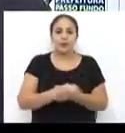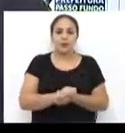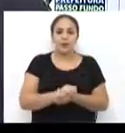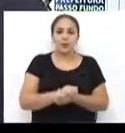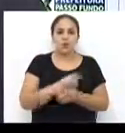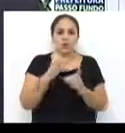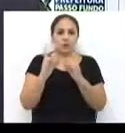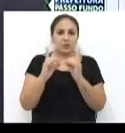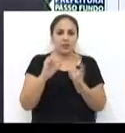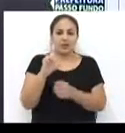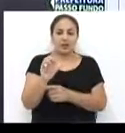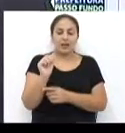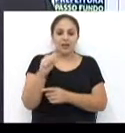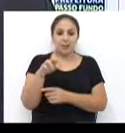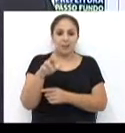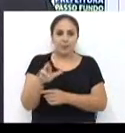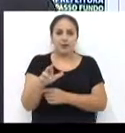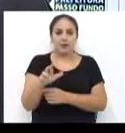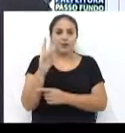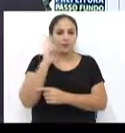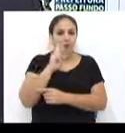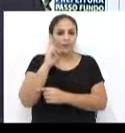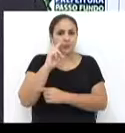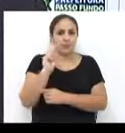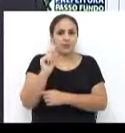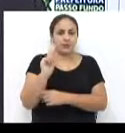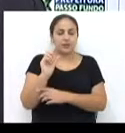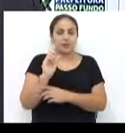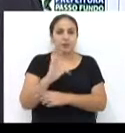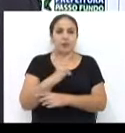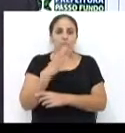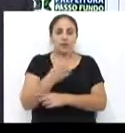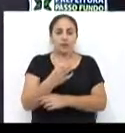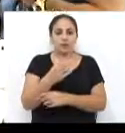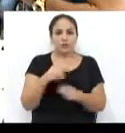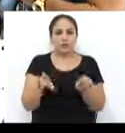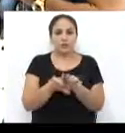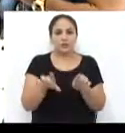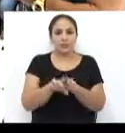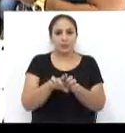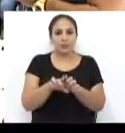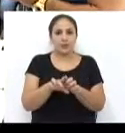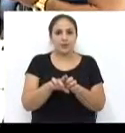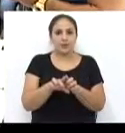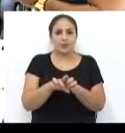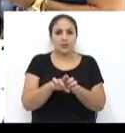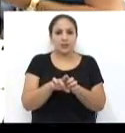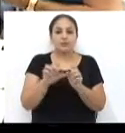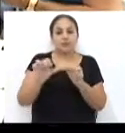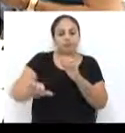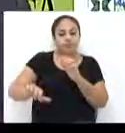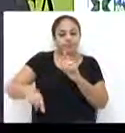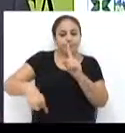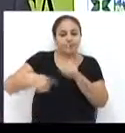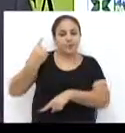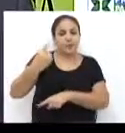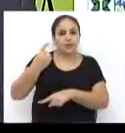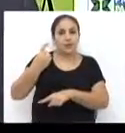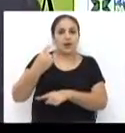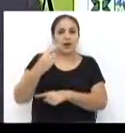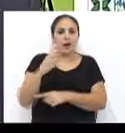do evento, Lamar Sachs, lembrou que os empreendedores locais são corajosos e arriscam para superar a crise. Temos